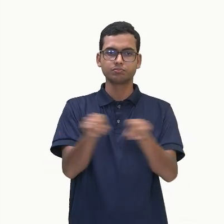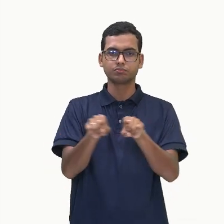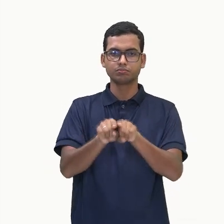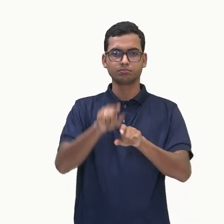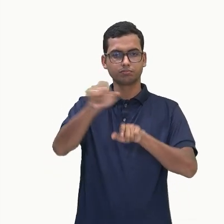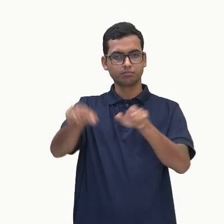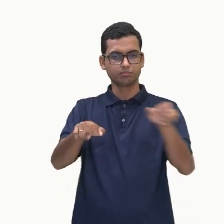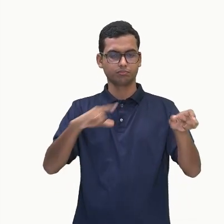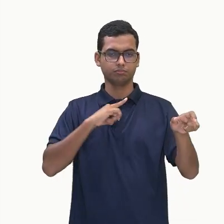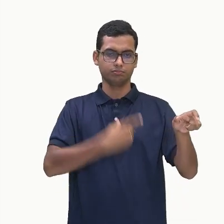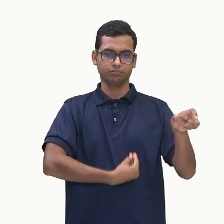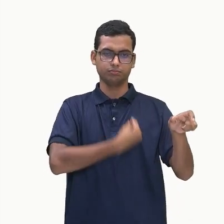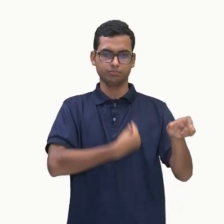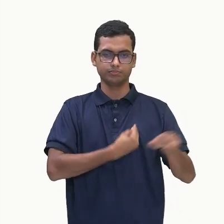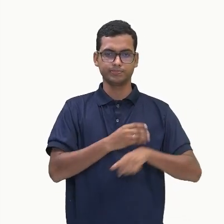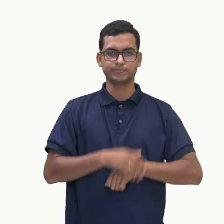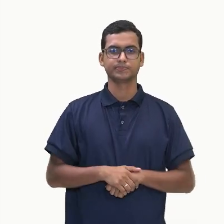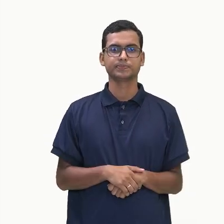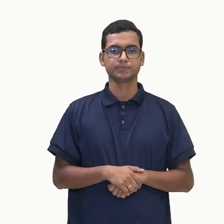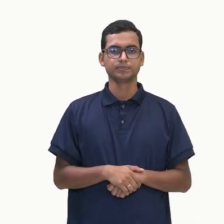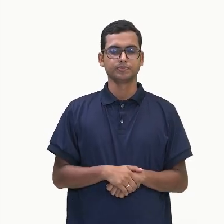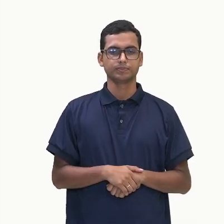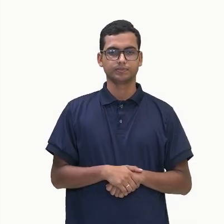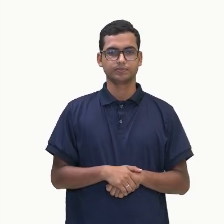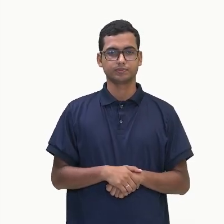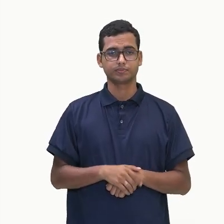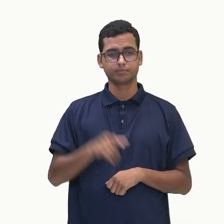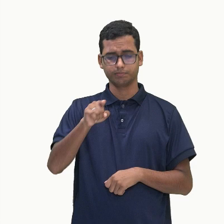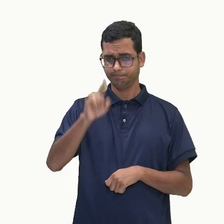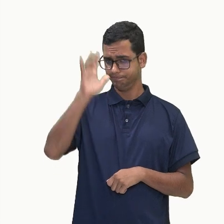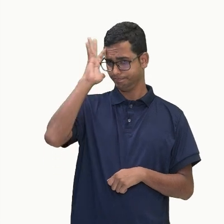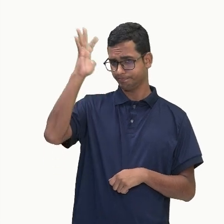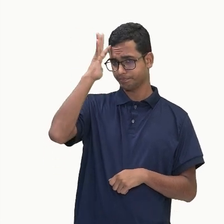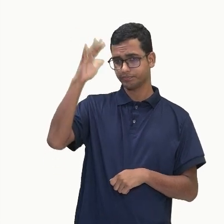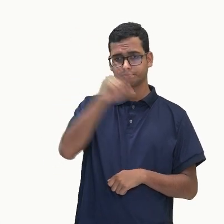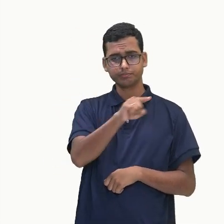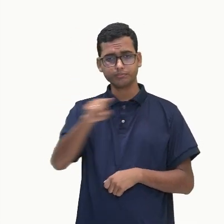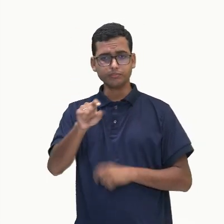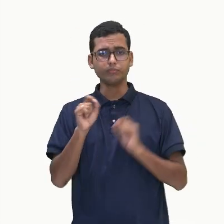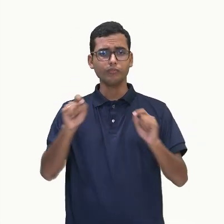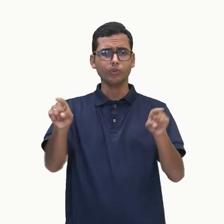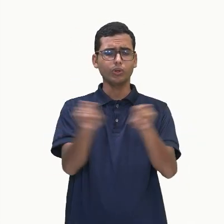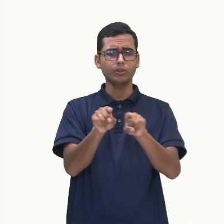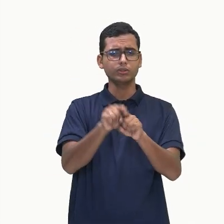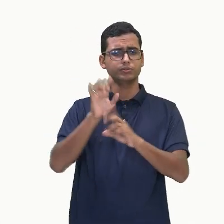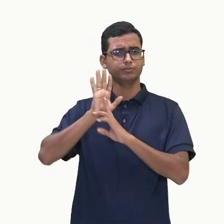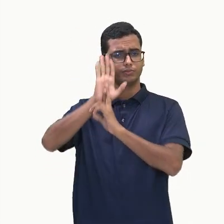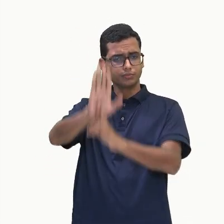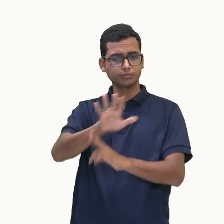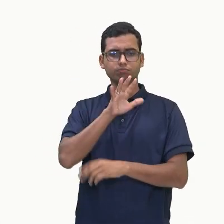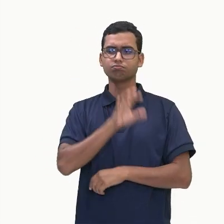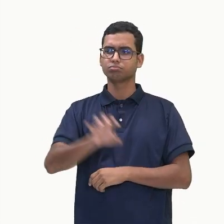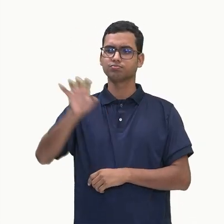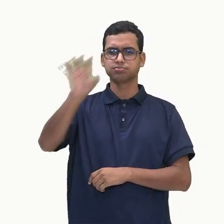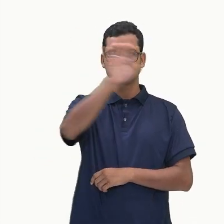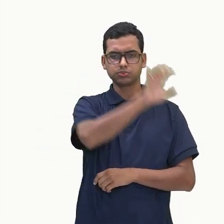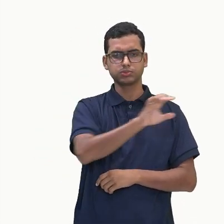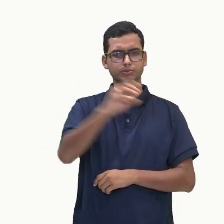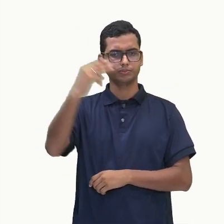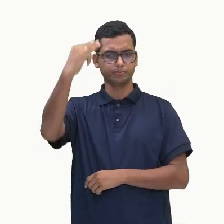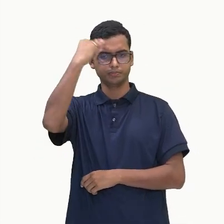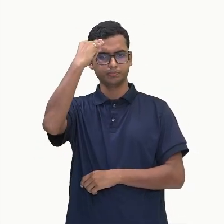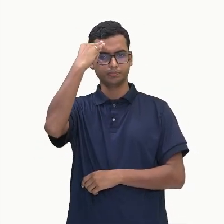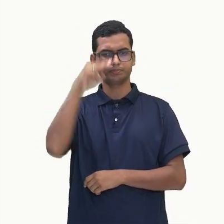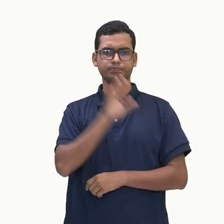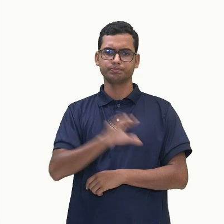dos seres vivos. Imaginem vocês que aqui eu tenho representado o mapa mental. Olha só, no mapa